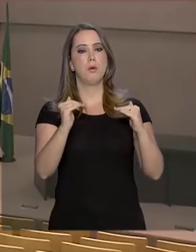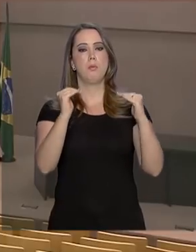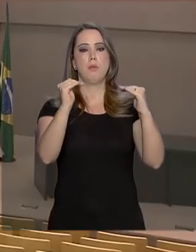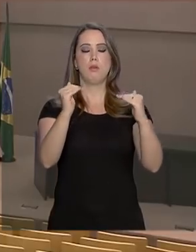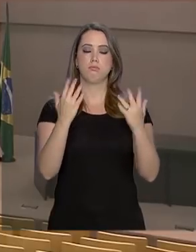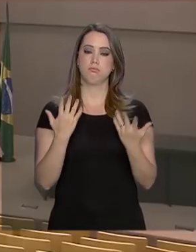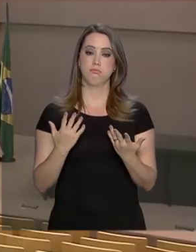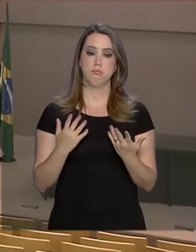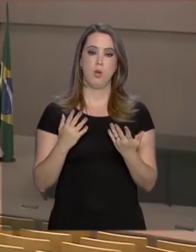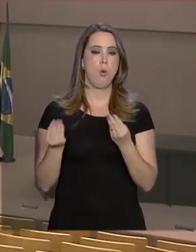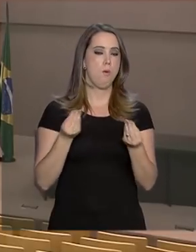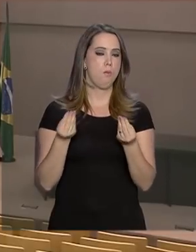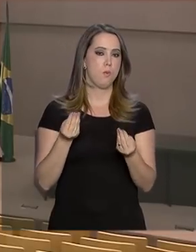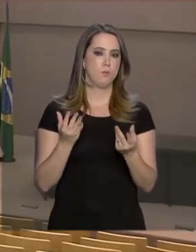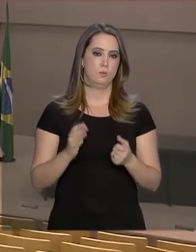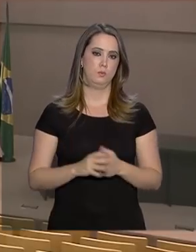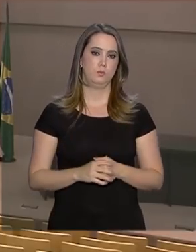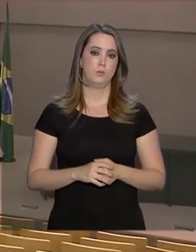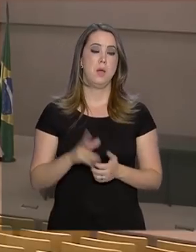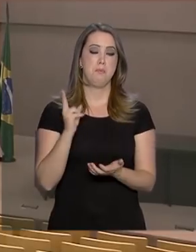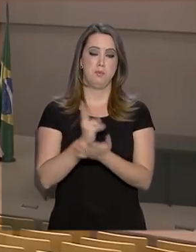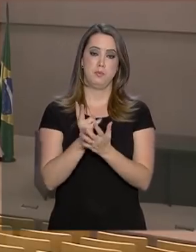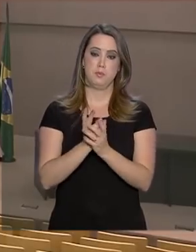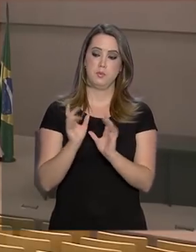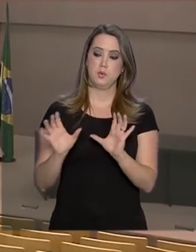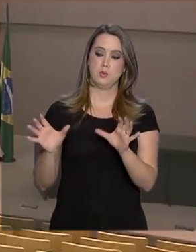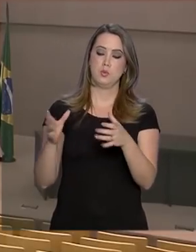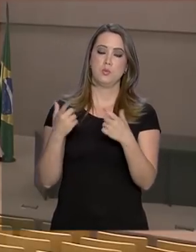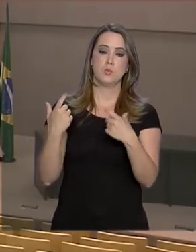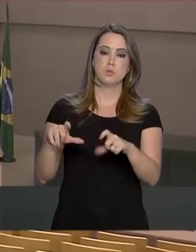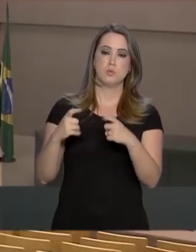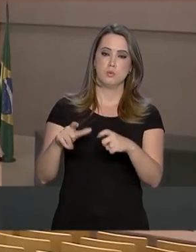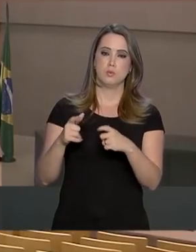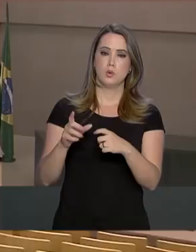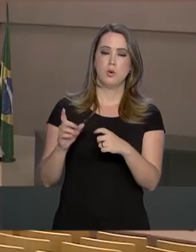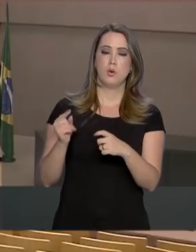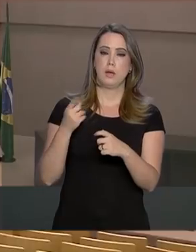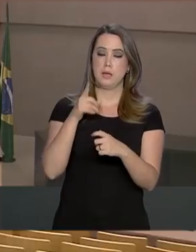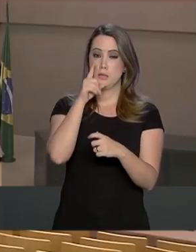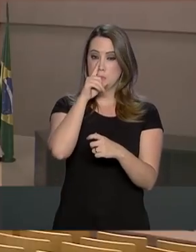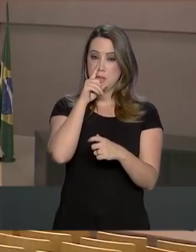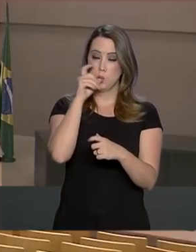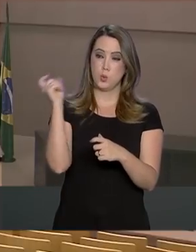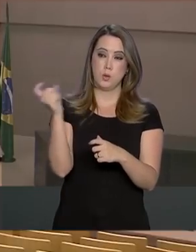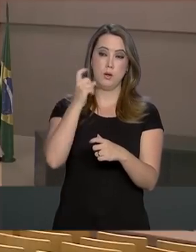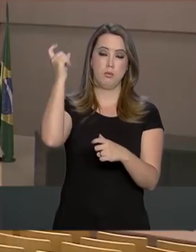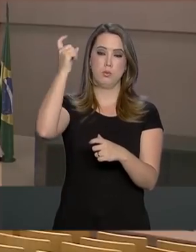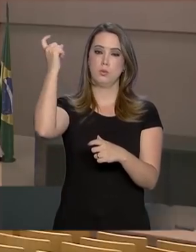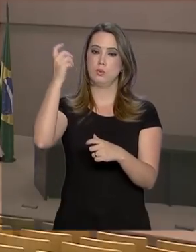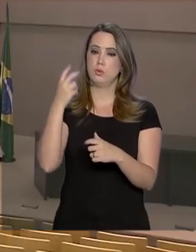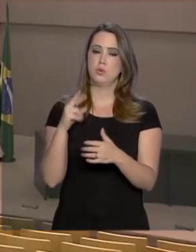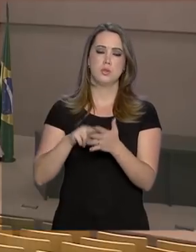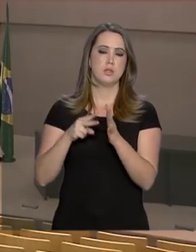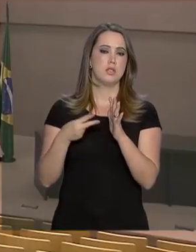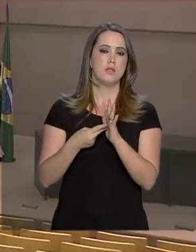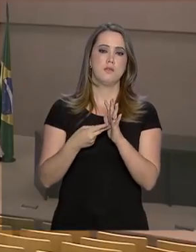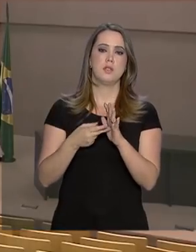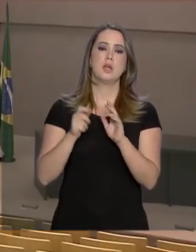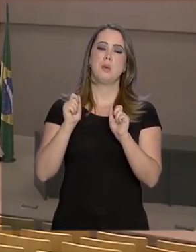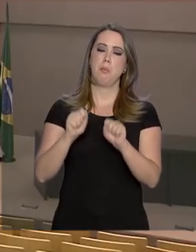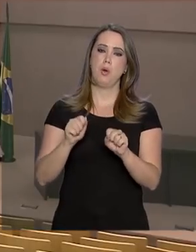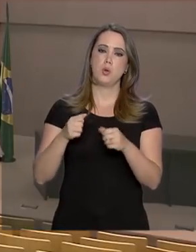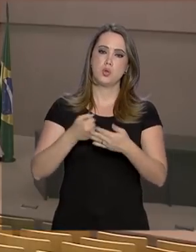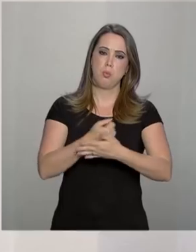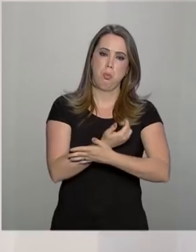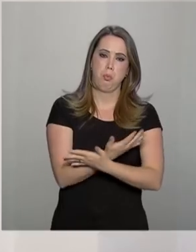desenvolvimento Regional mesmo as barragens que estão no grau de risco mais elevado não significa que elas podem efetivamente